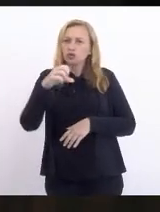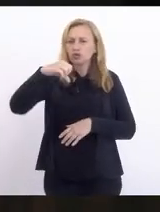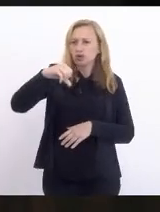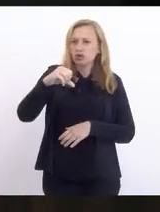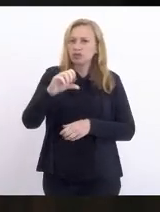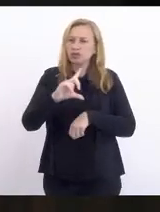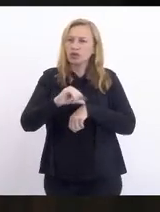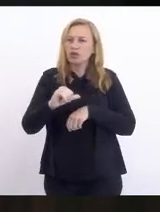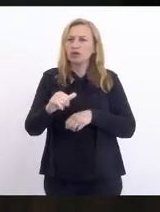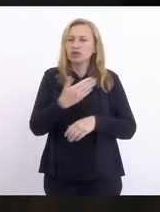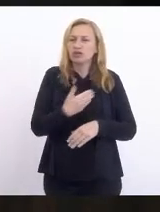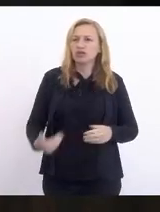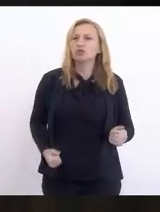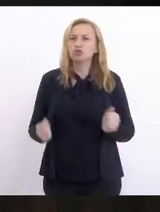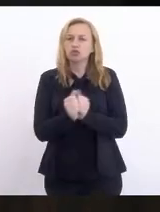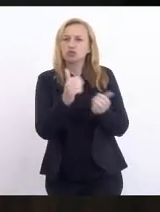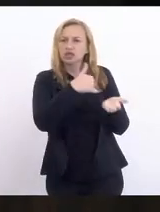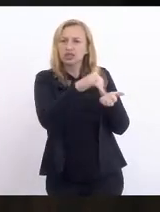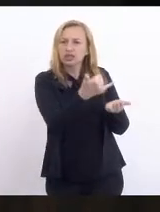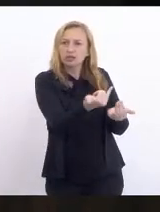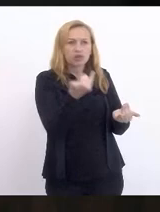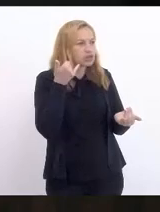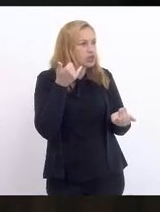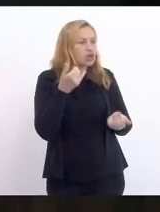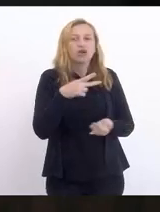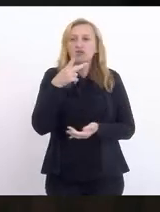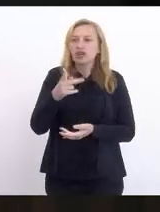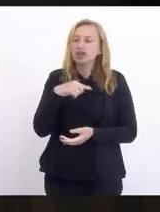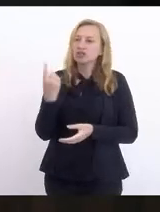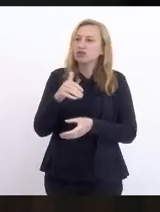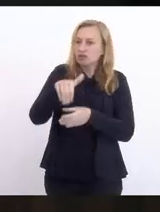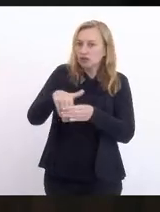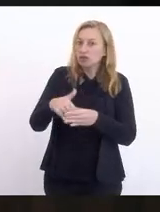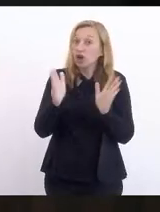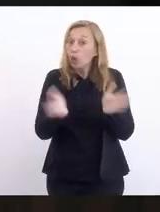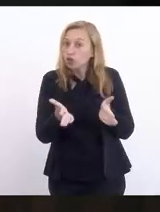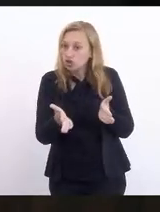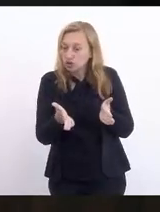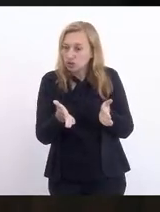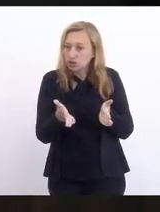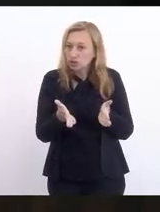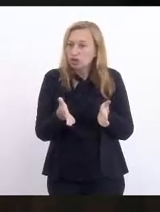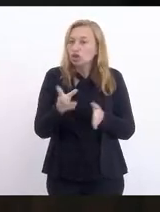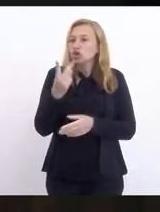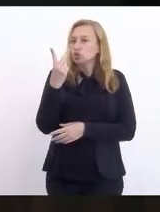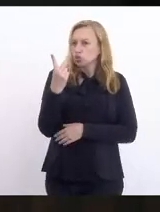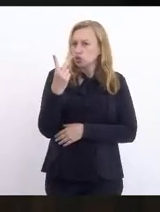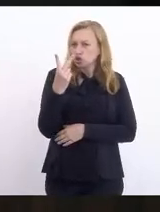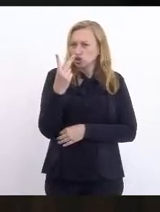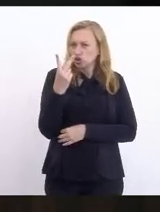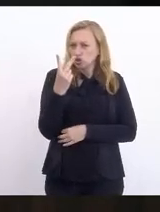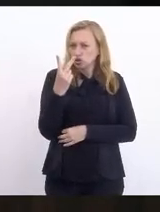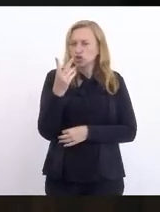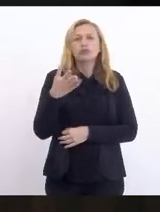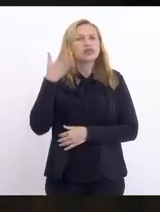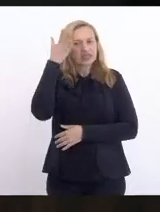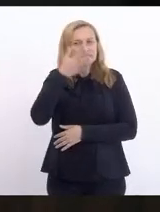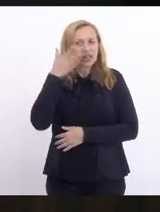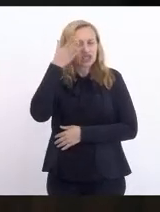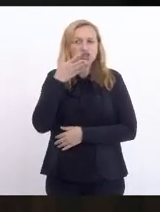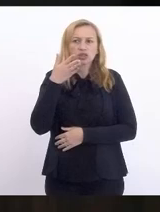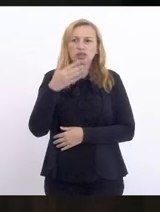governador me ligou junto com o secretário e eu falei que nós vamos voltar ainda hoje só não dois duas